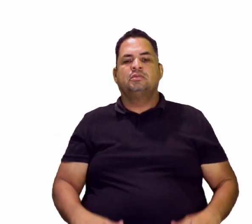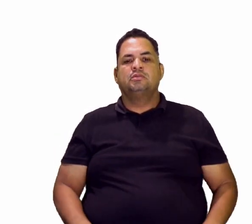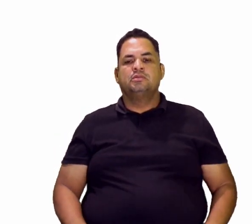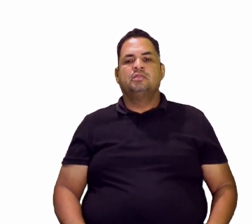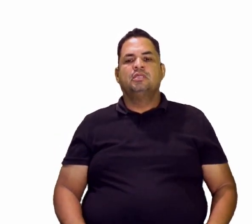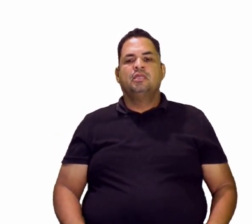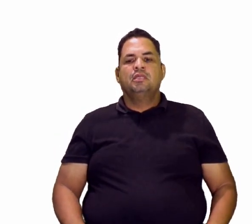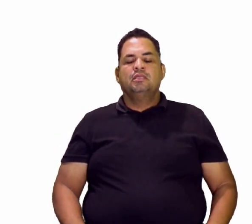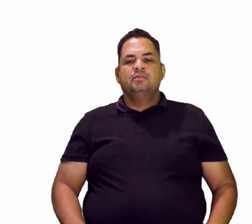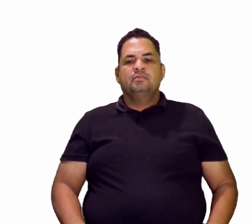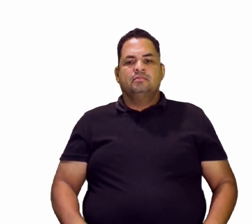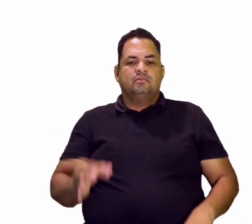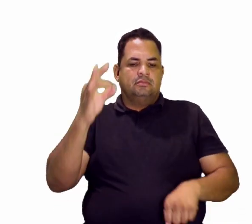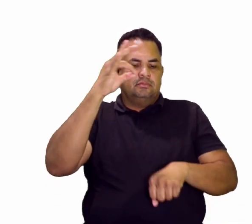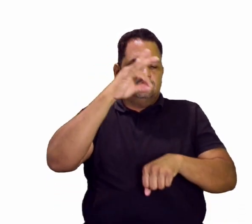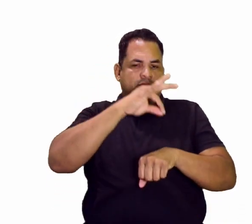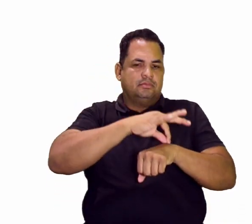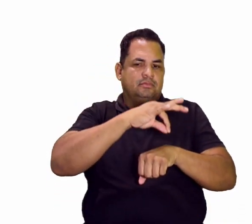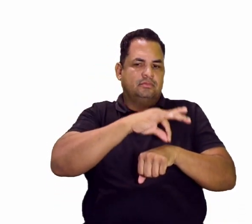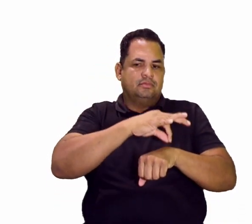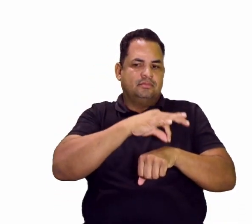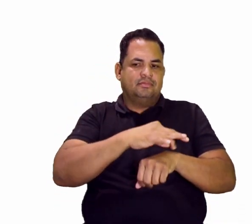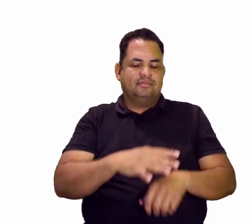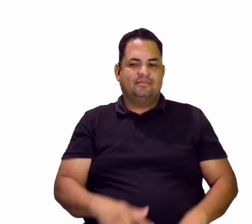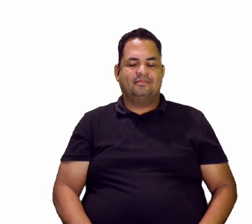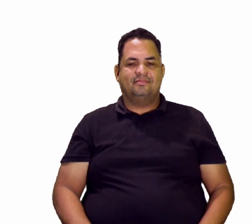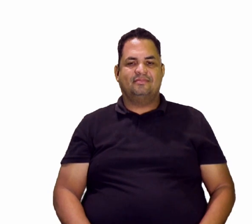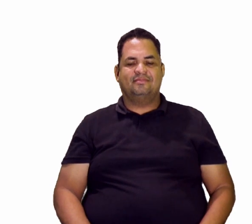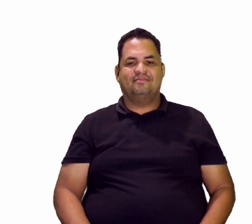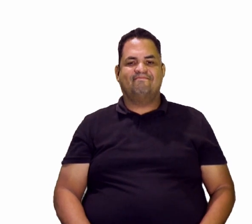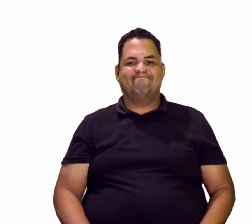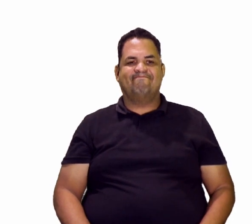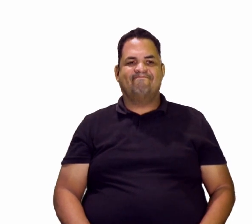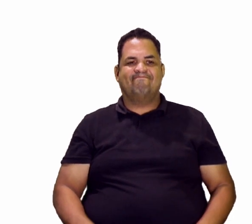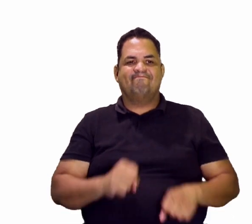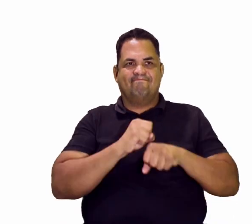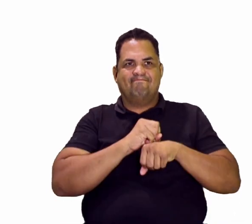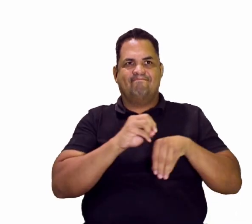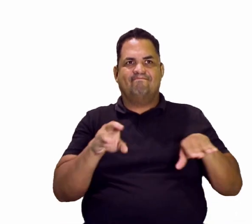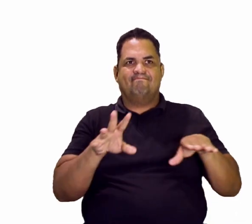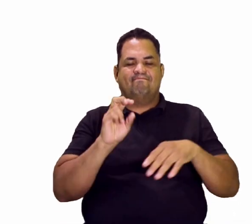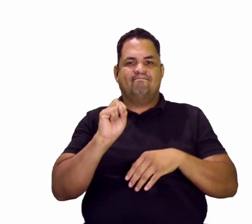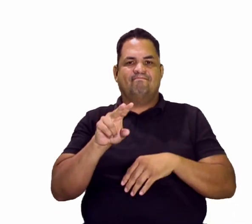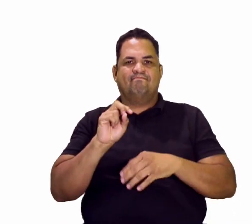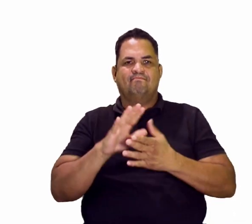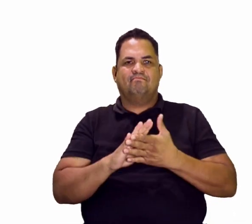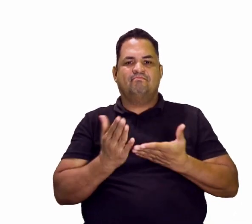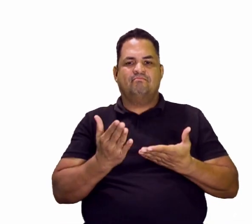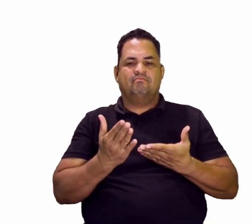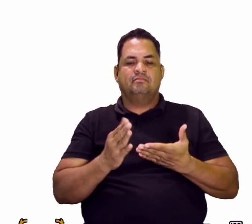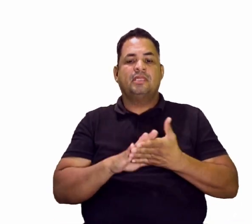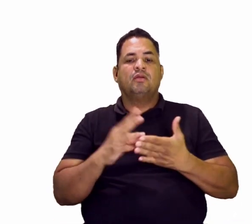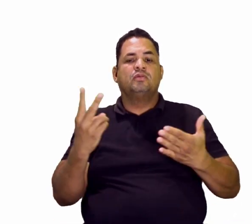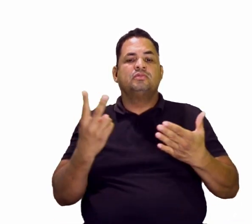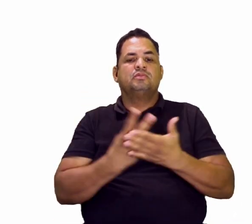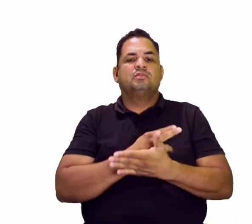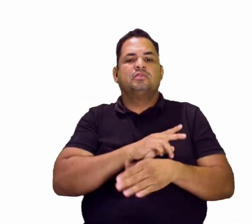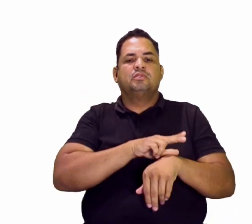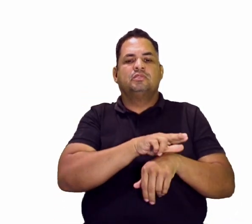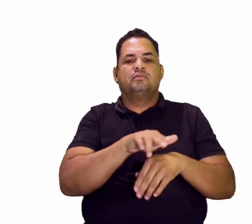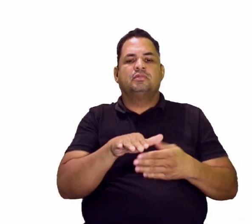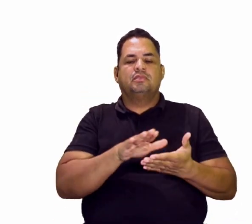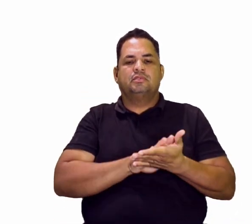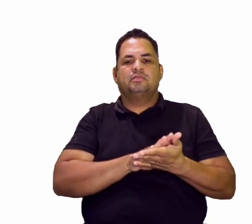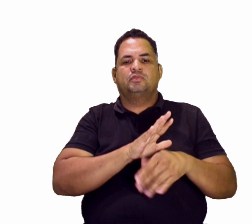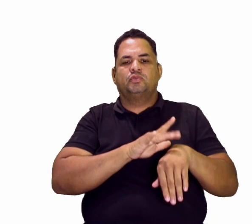o mosquitinho, né, para ser contaminado por vírus, eles então vão estar causando aí várias doenças,